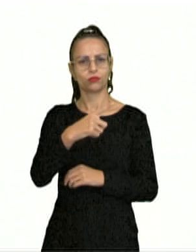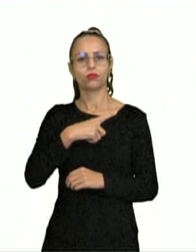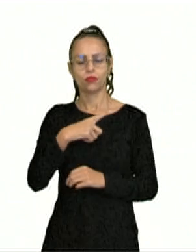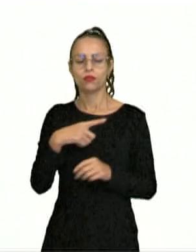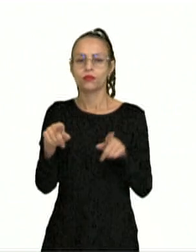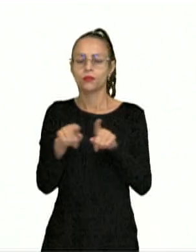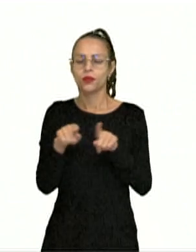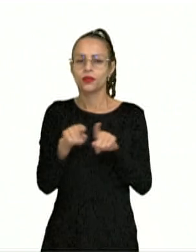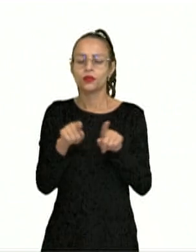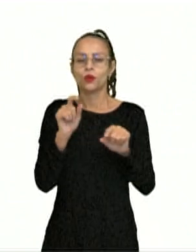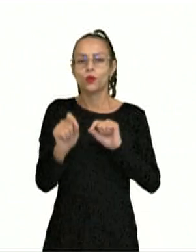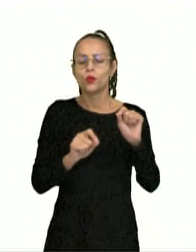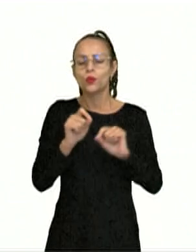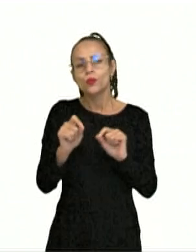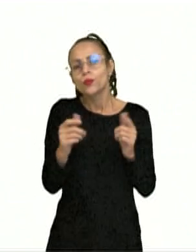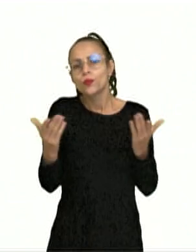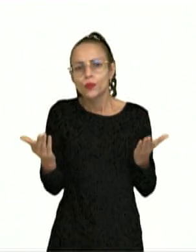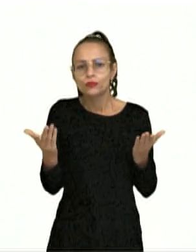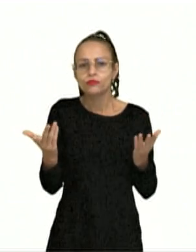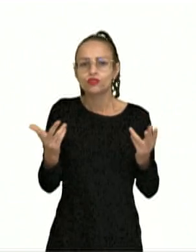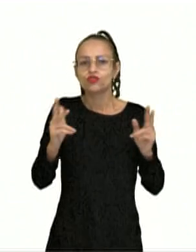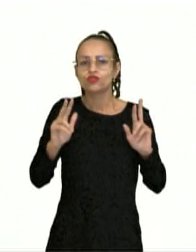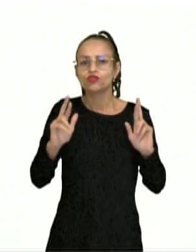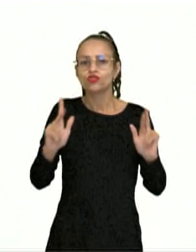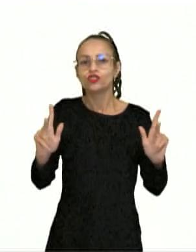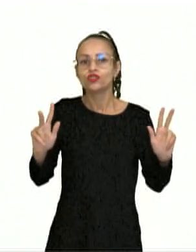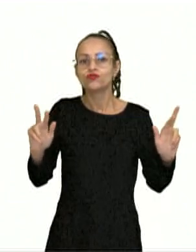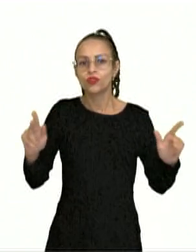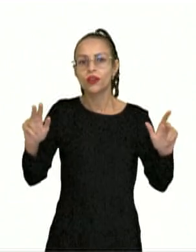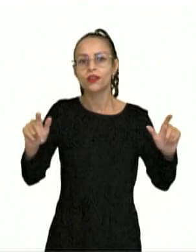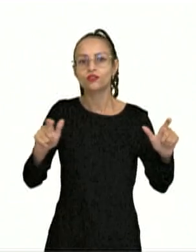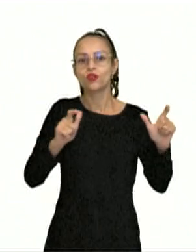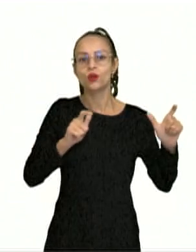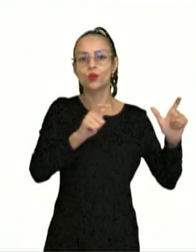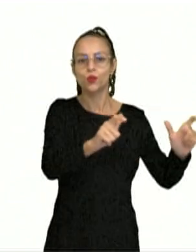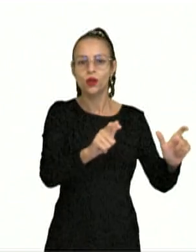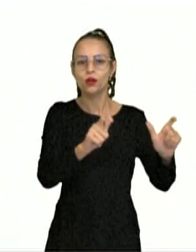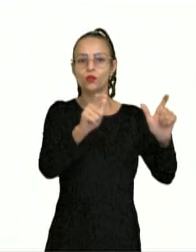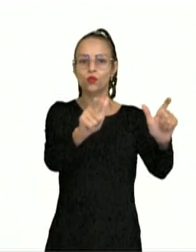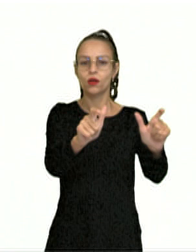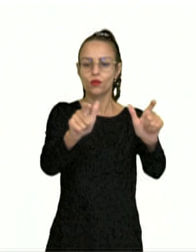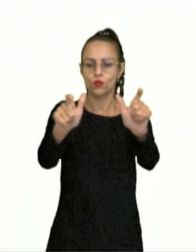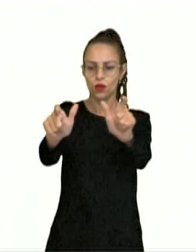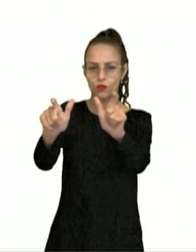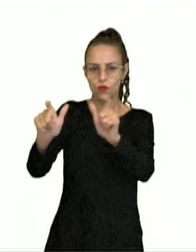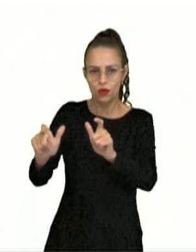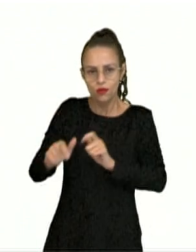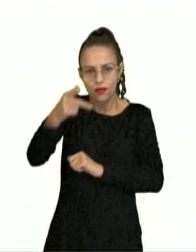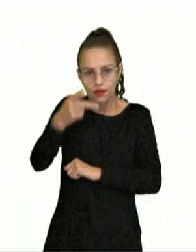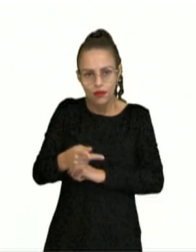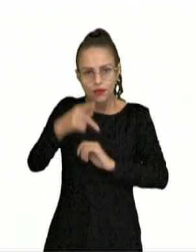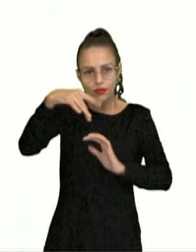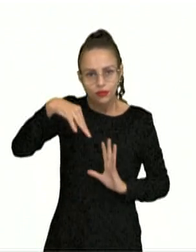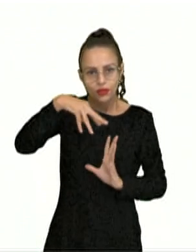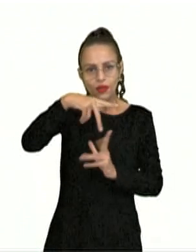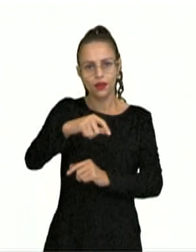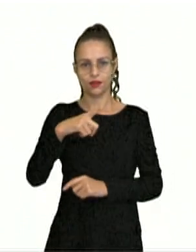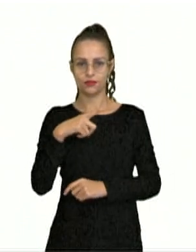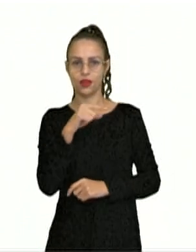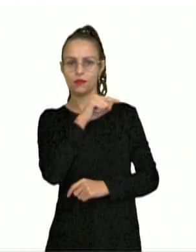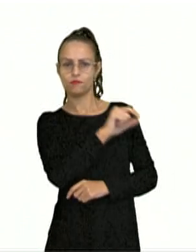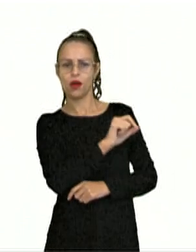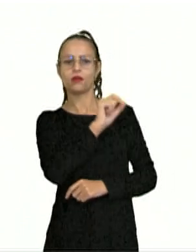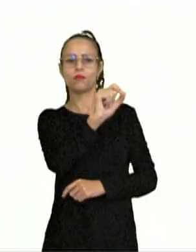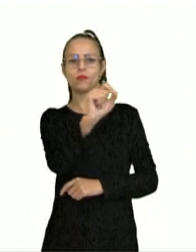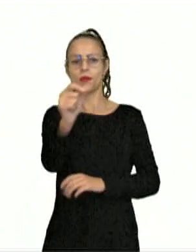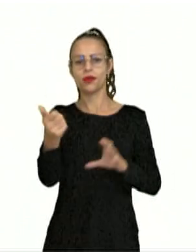gerar ali diferentes ambientes na Terra que têm características diferenciadas entre si,